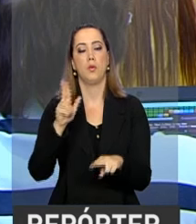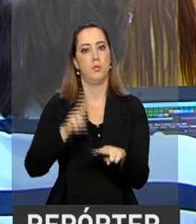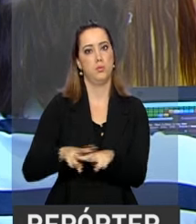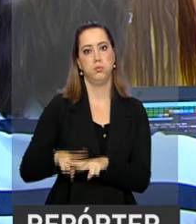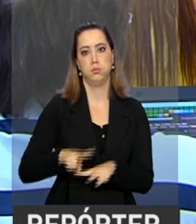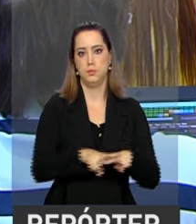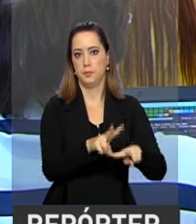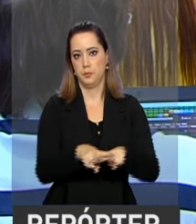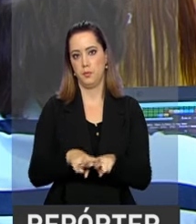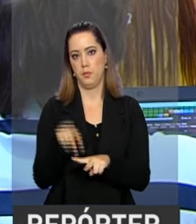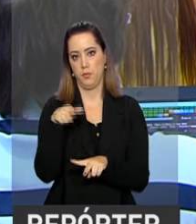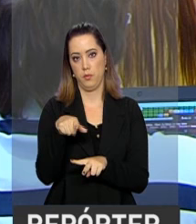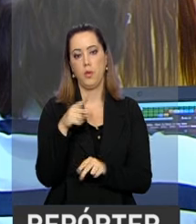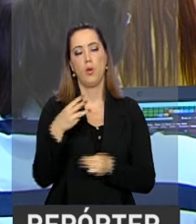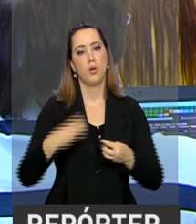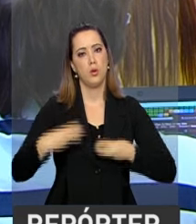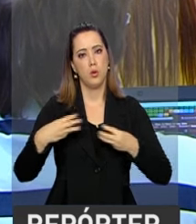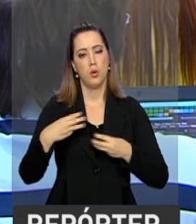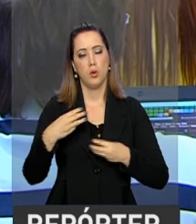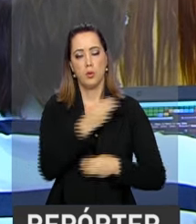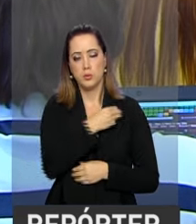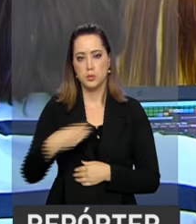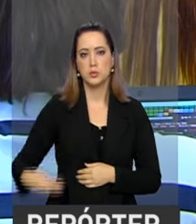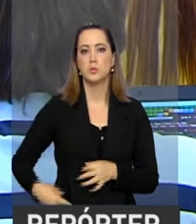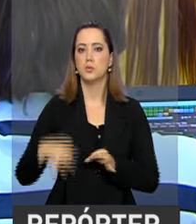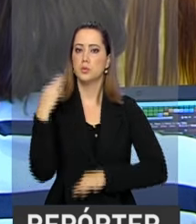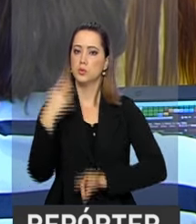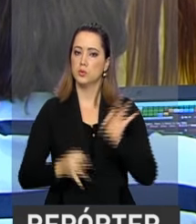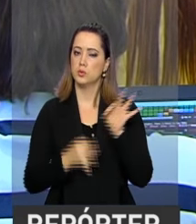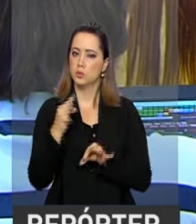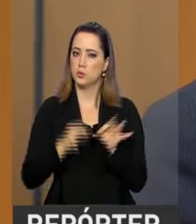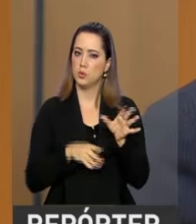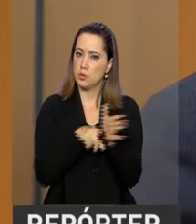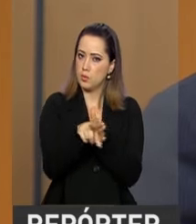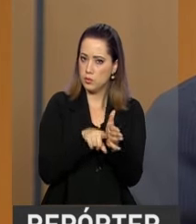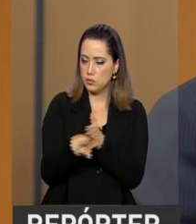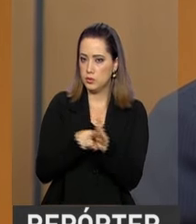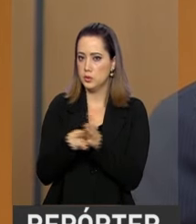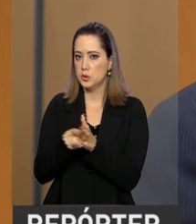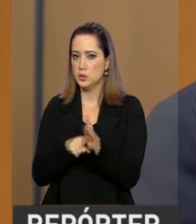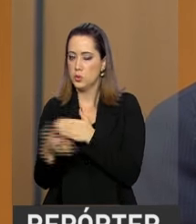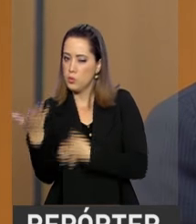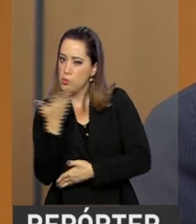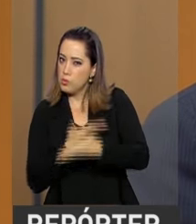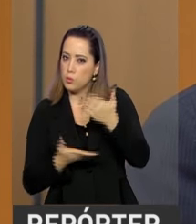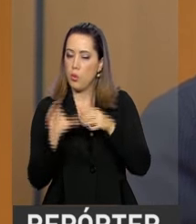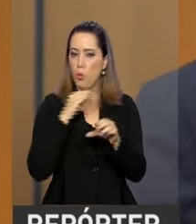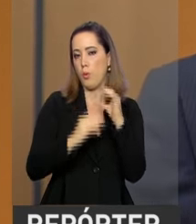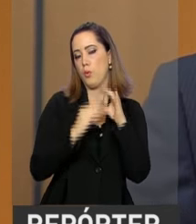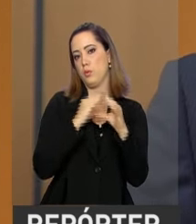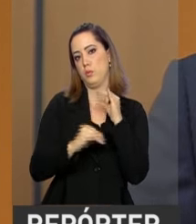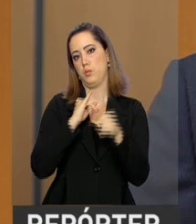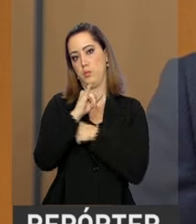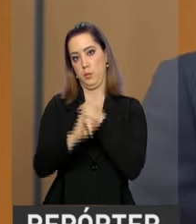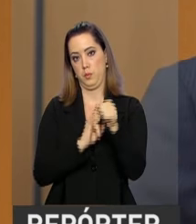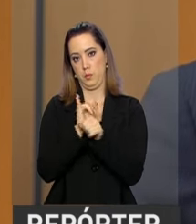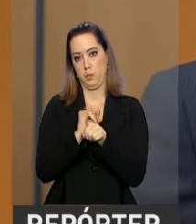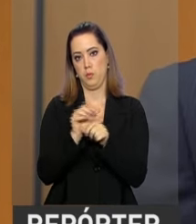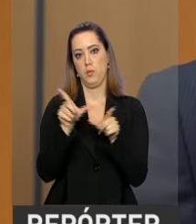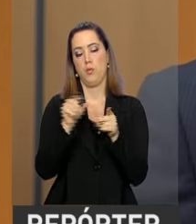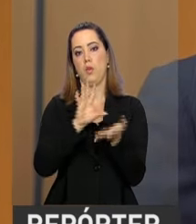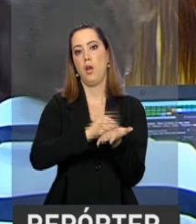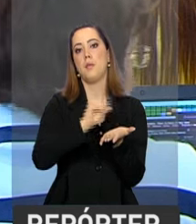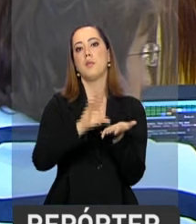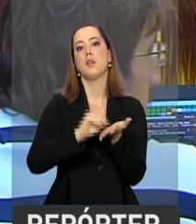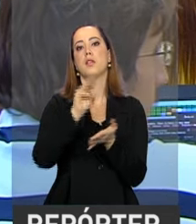De acordo com o ministro da Justiça, Alexandre de Moraes, os suspeitos mantiveram o contato pela internet por grupos como WhatsApp e